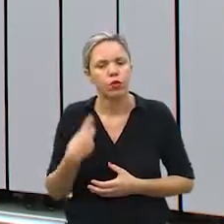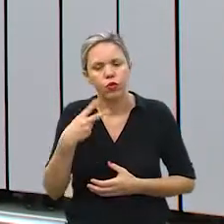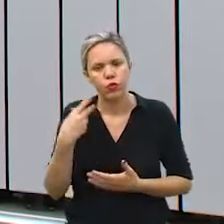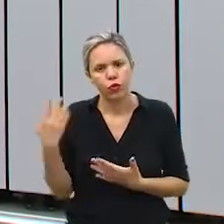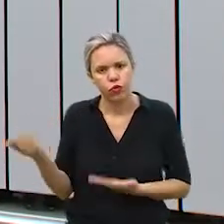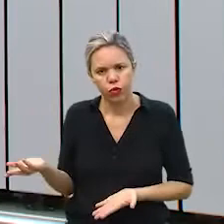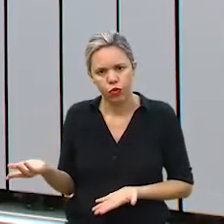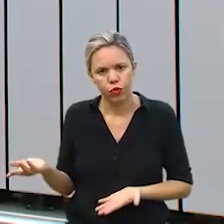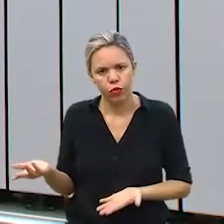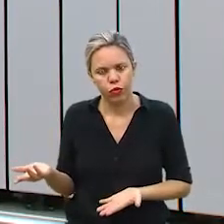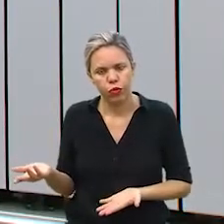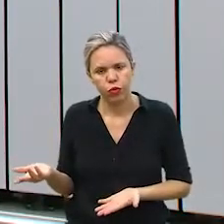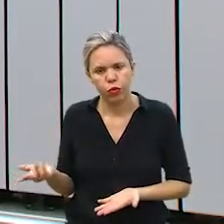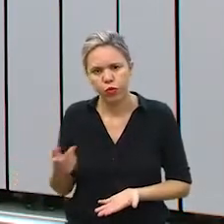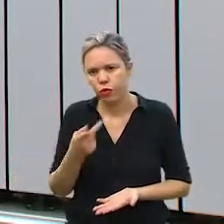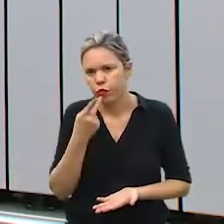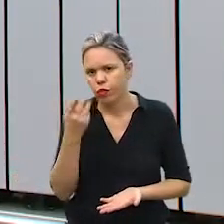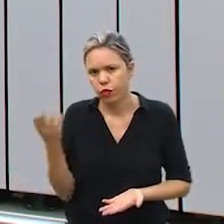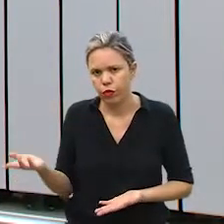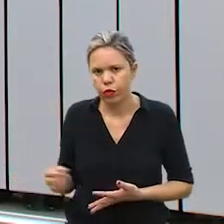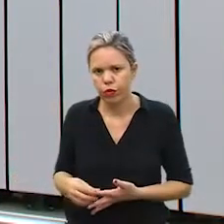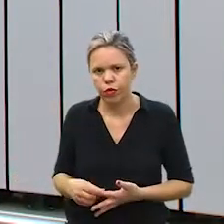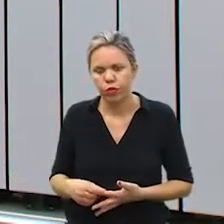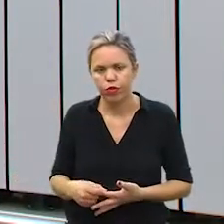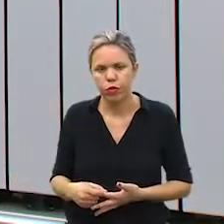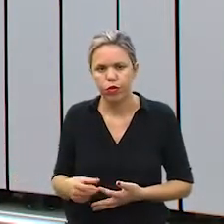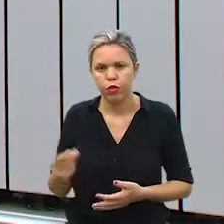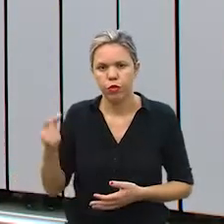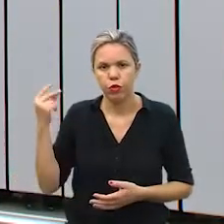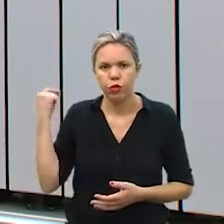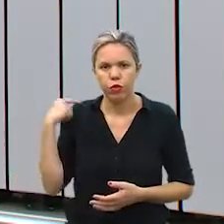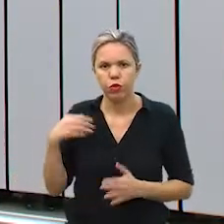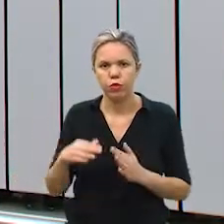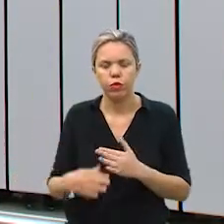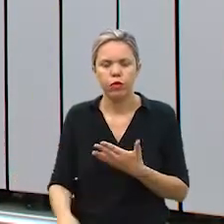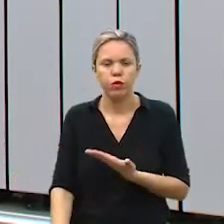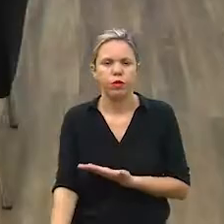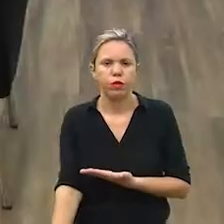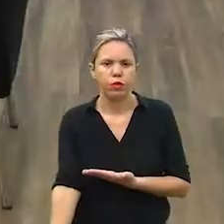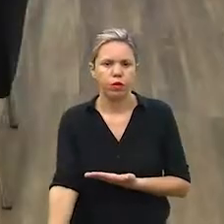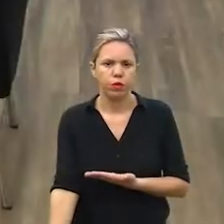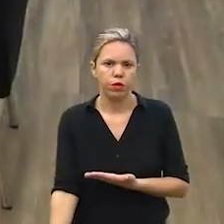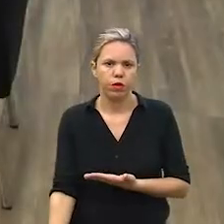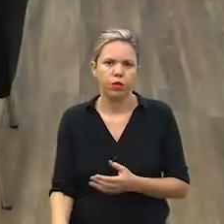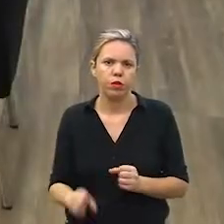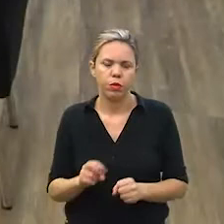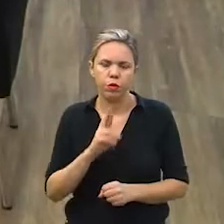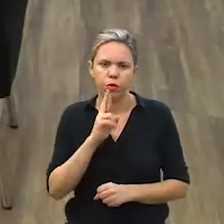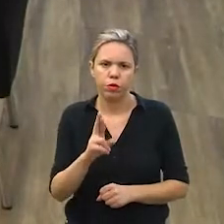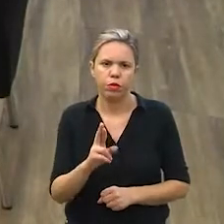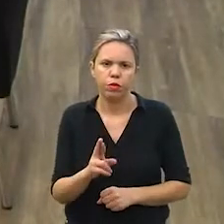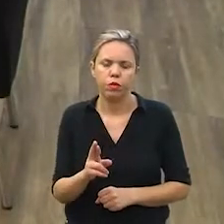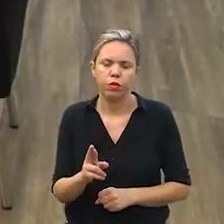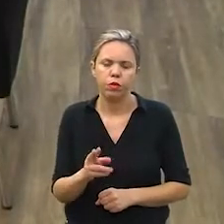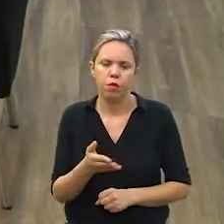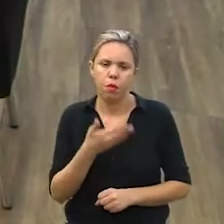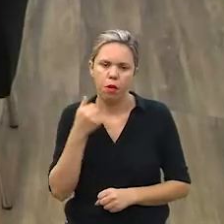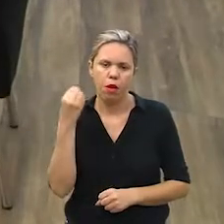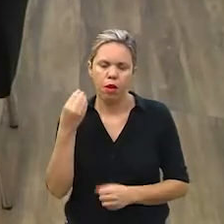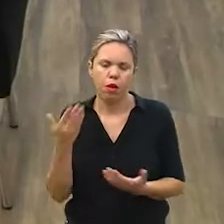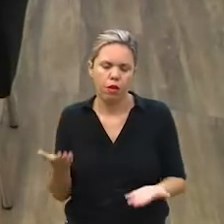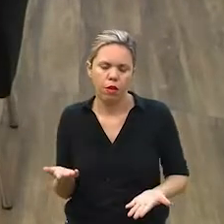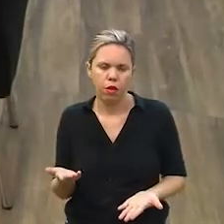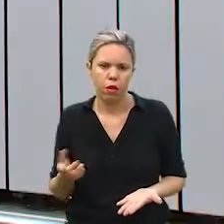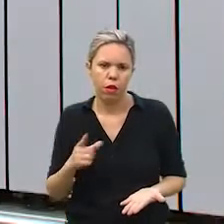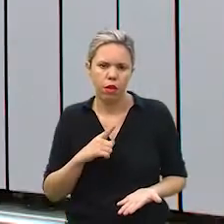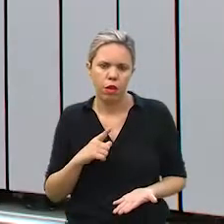vereador, que eu falo que é o mais antigo de casa, né? Eu acho que ele até pode responder melhor que eu, mas eu acho que nós temos